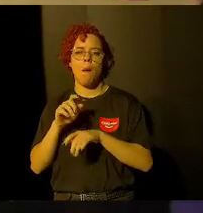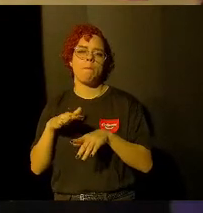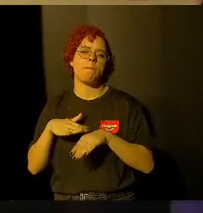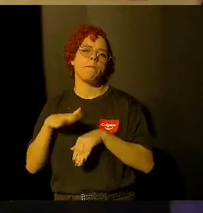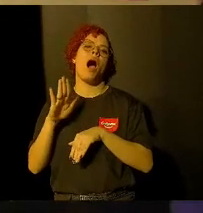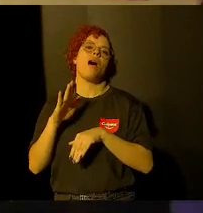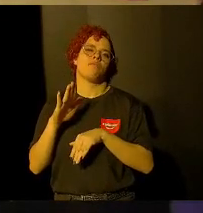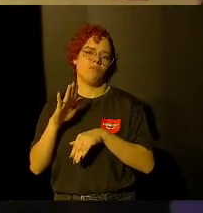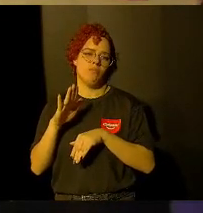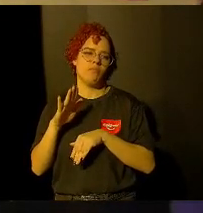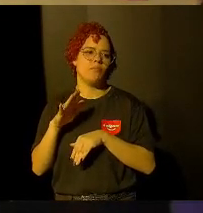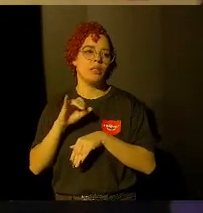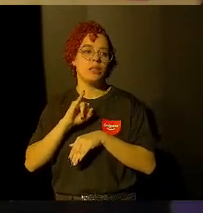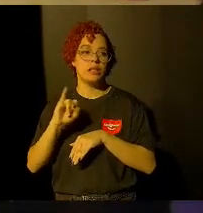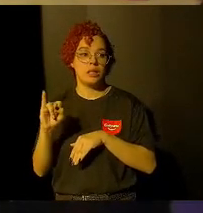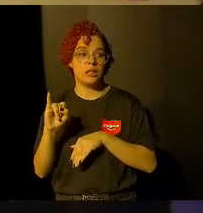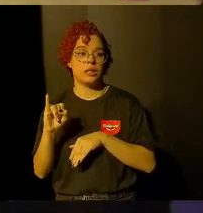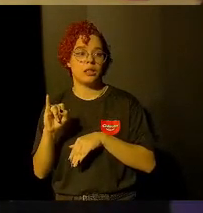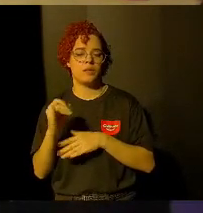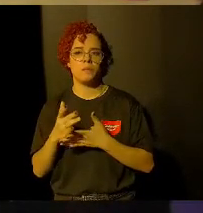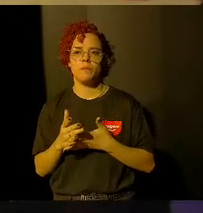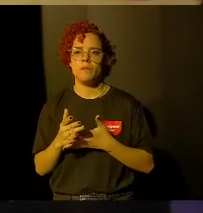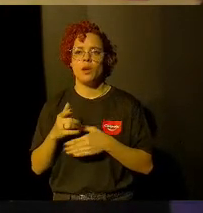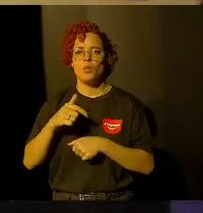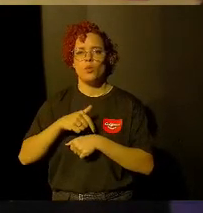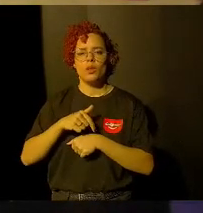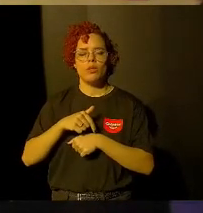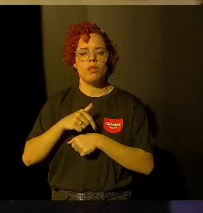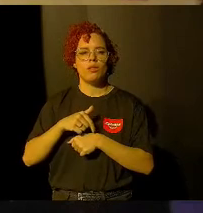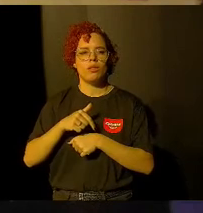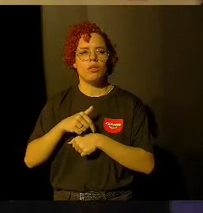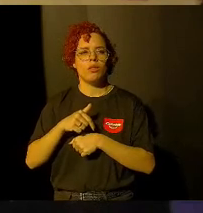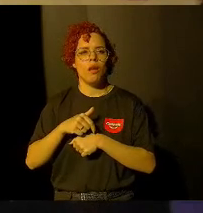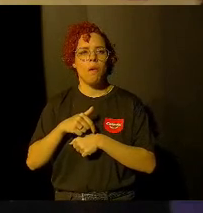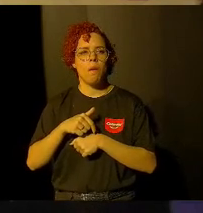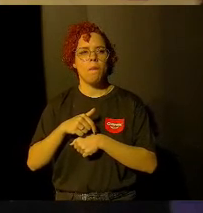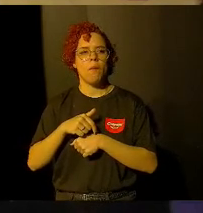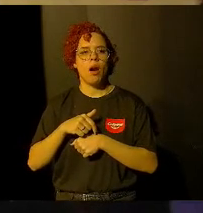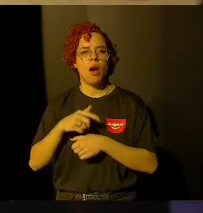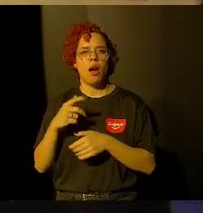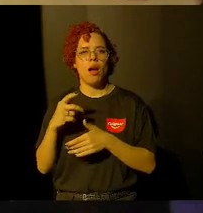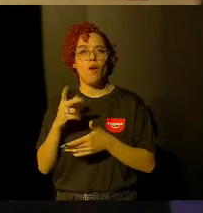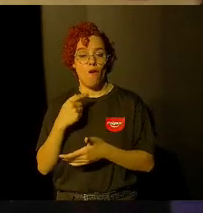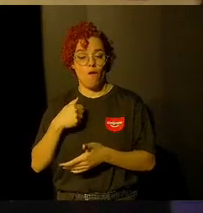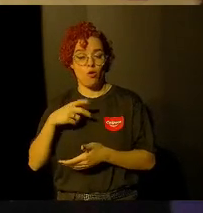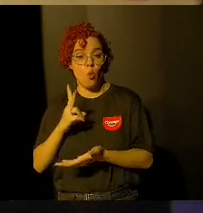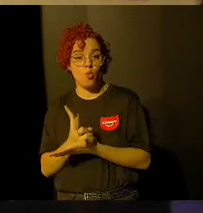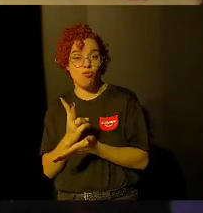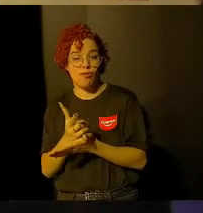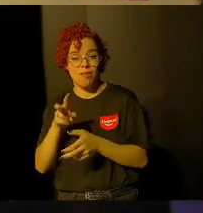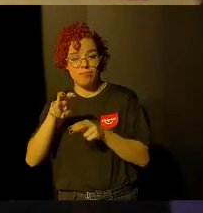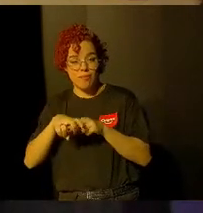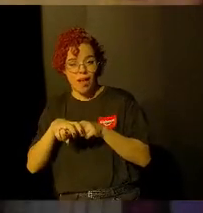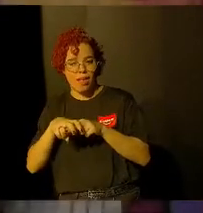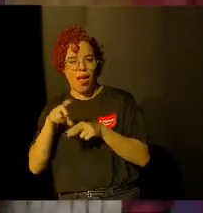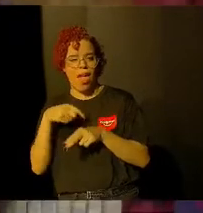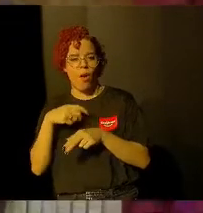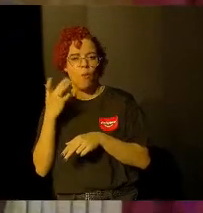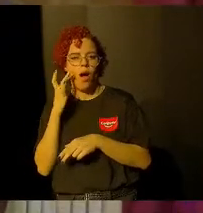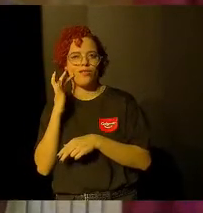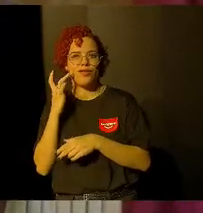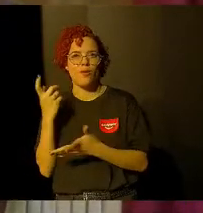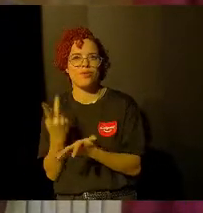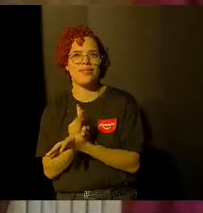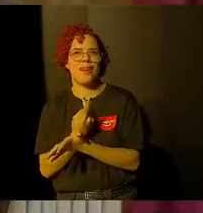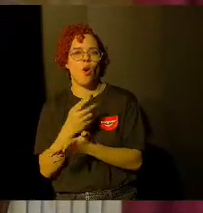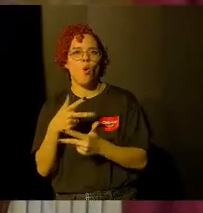é do que o tempo que normalmente eu tenho para ficar ali né E tem